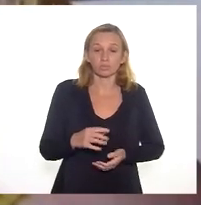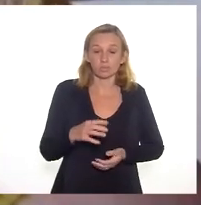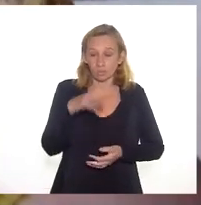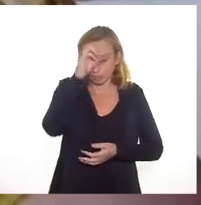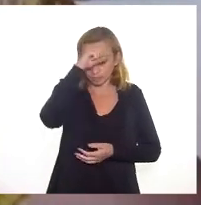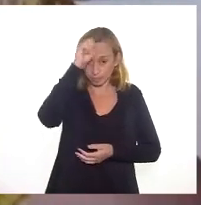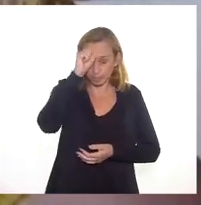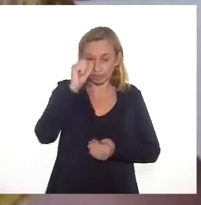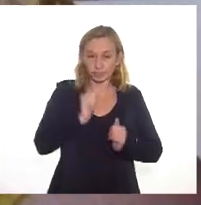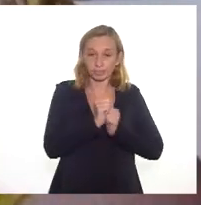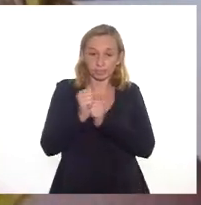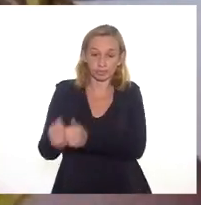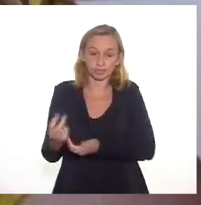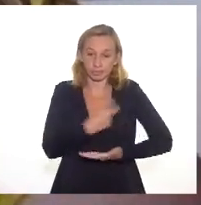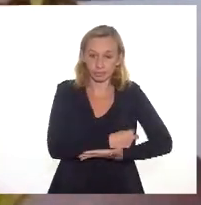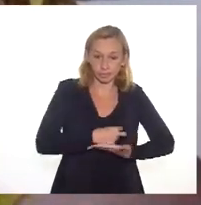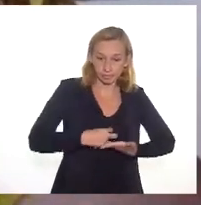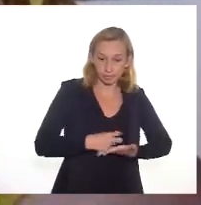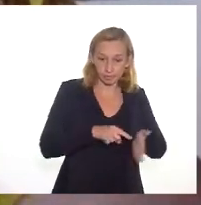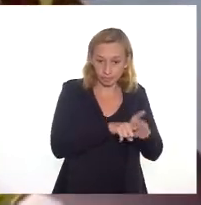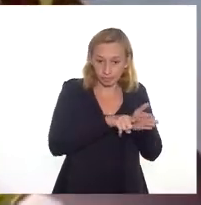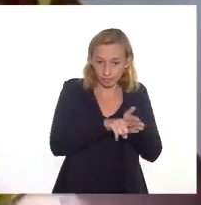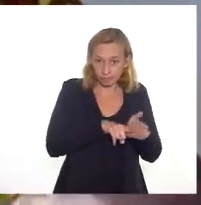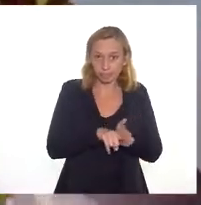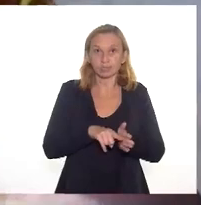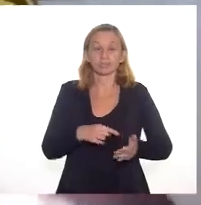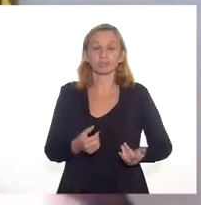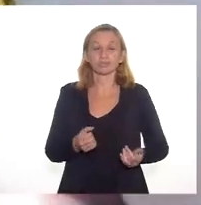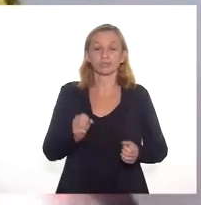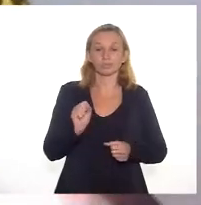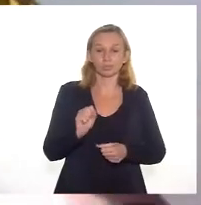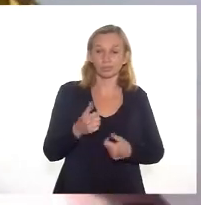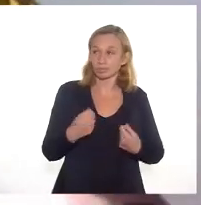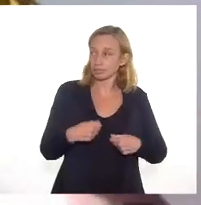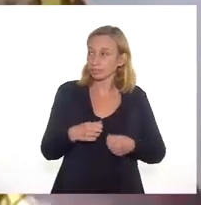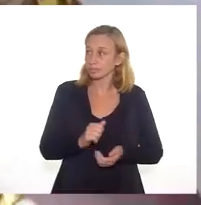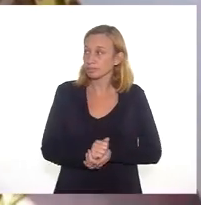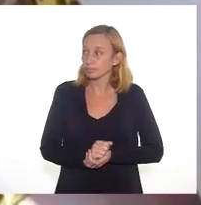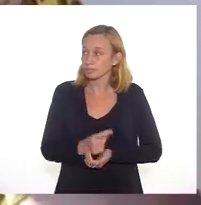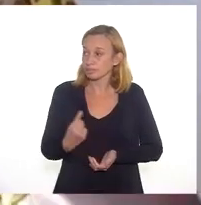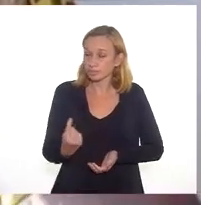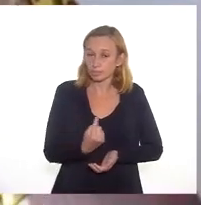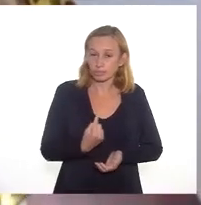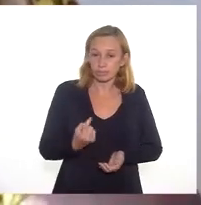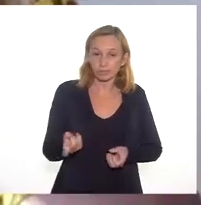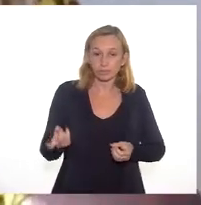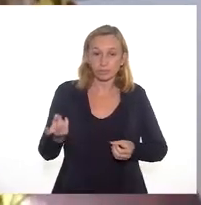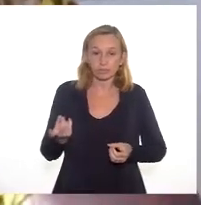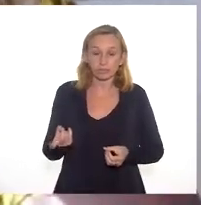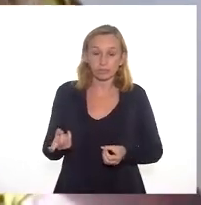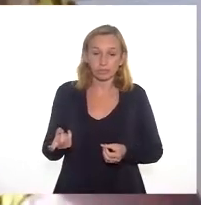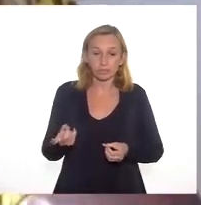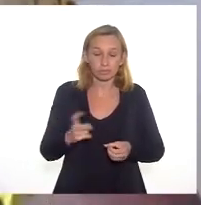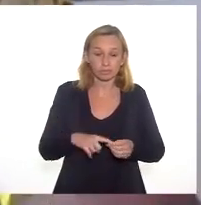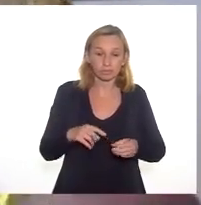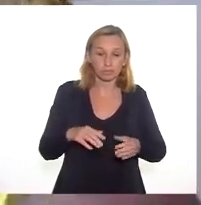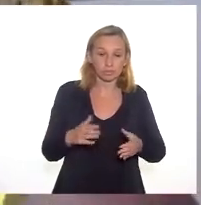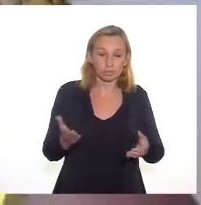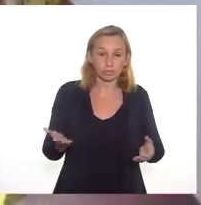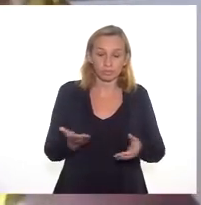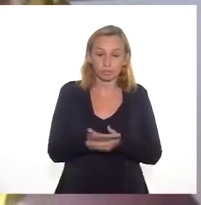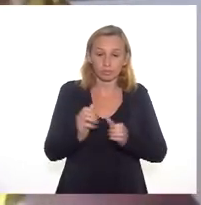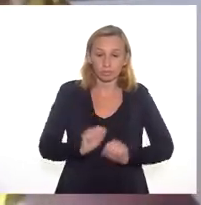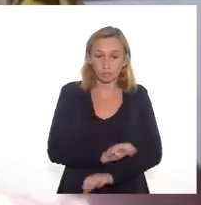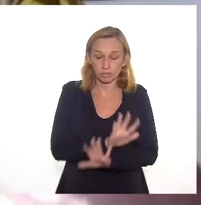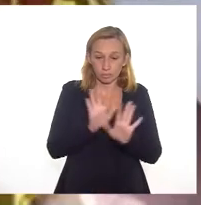necessidade de seguir averiguando dele, né? É necessário que a gente retome o processo de